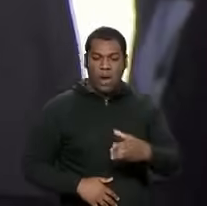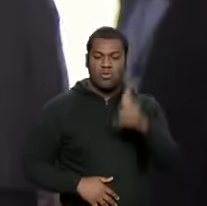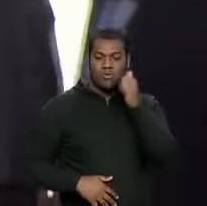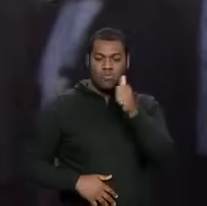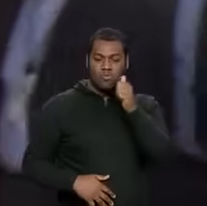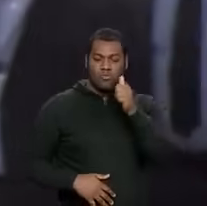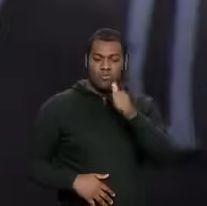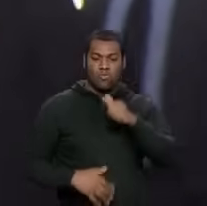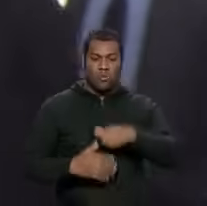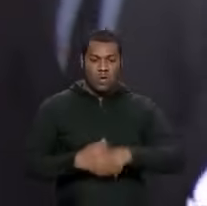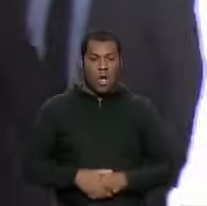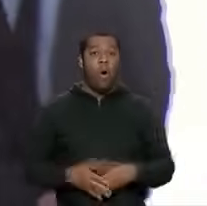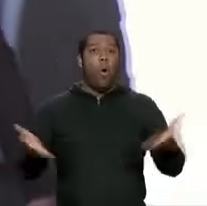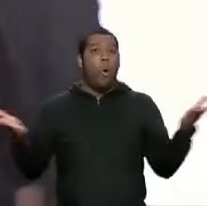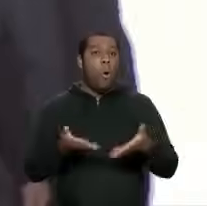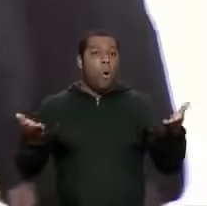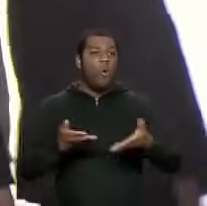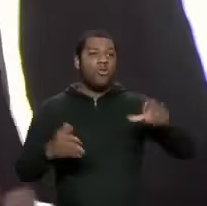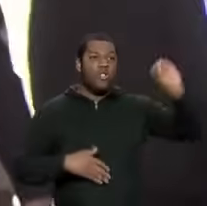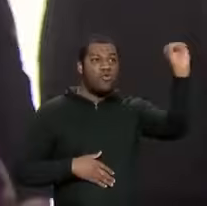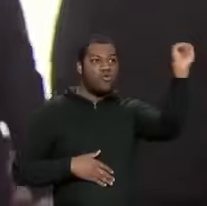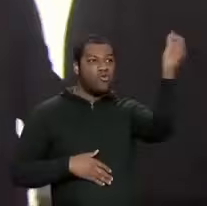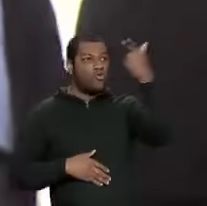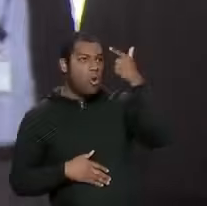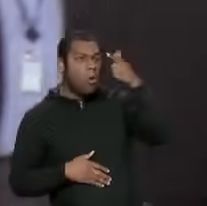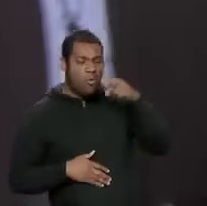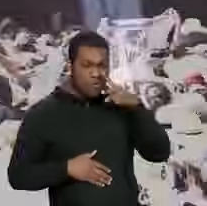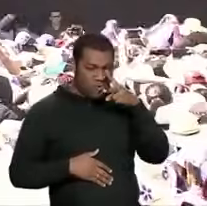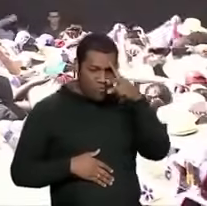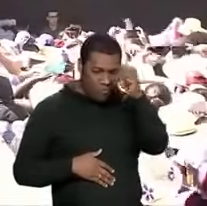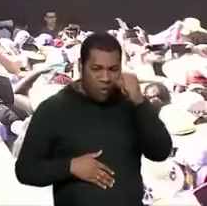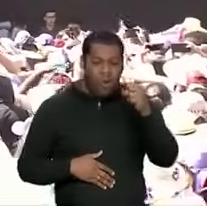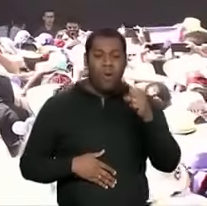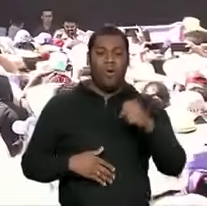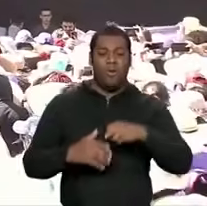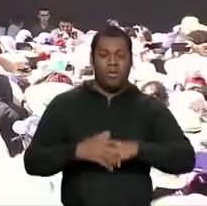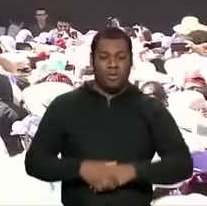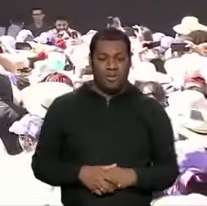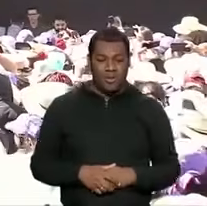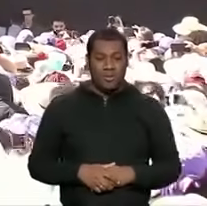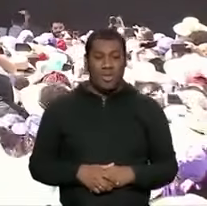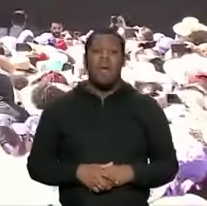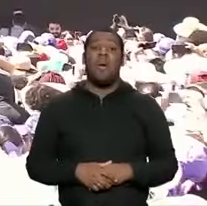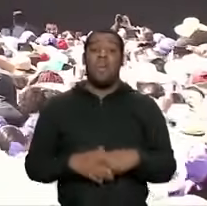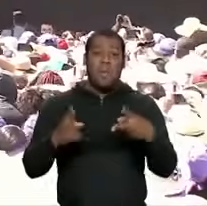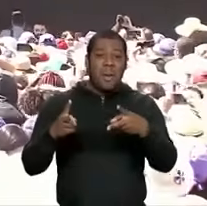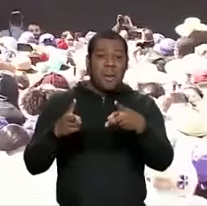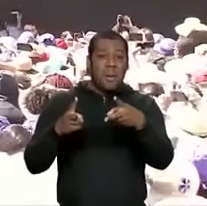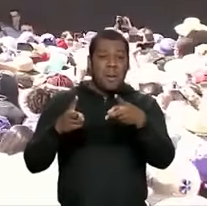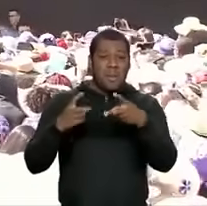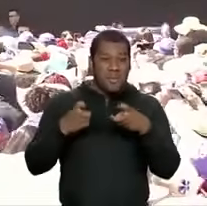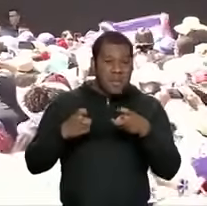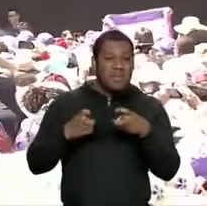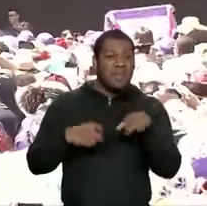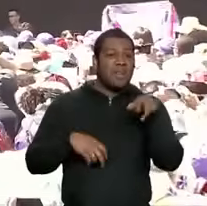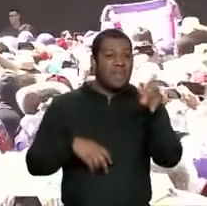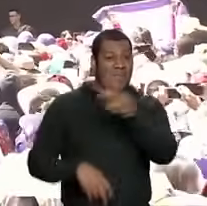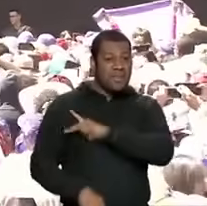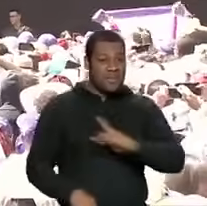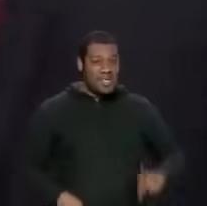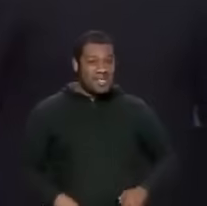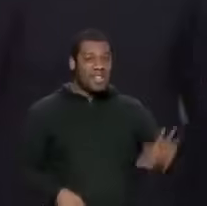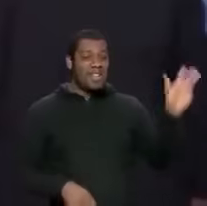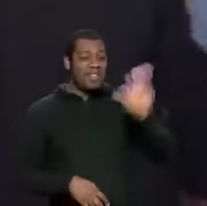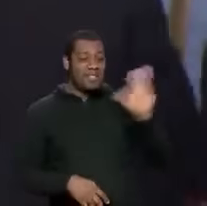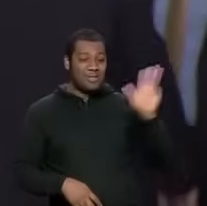nesse sol que a gente está aqui Lula você não sabe alegria a felicidade que você tá dando para